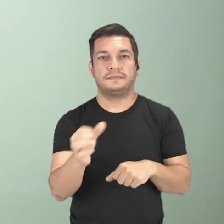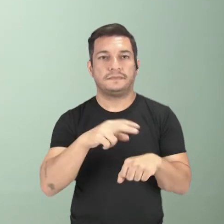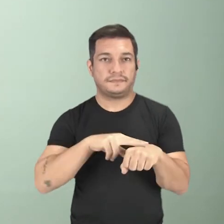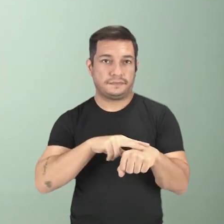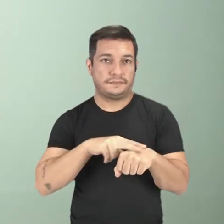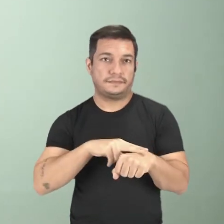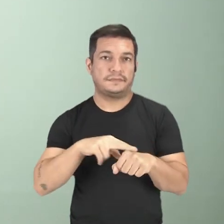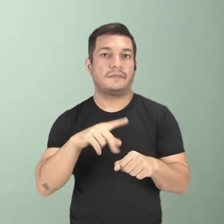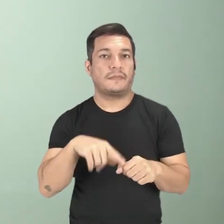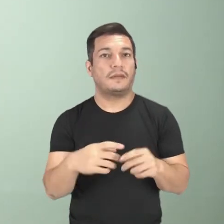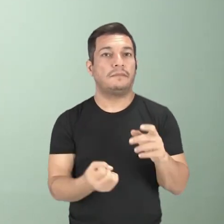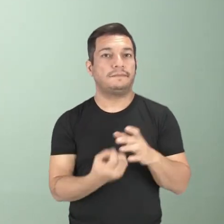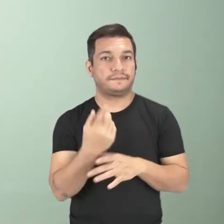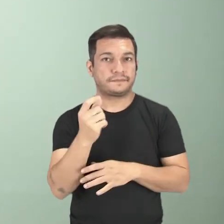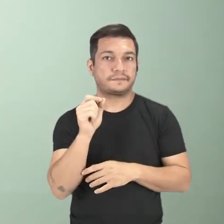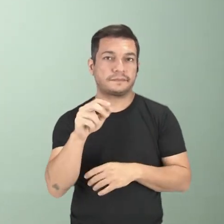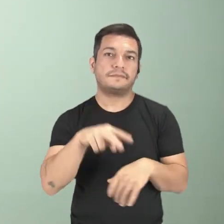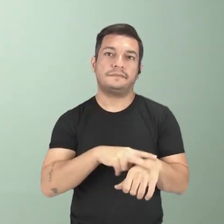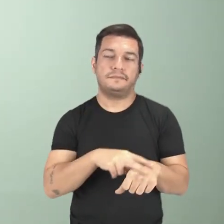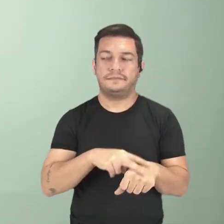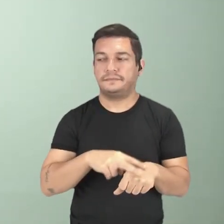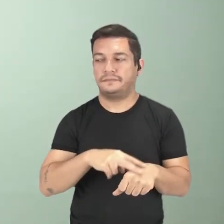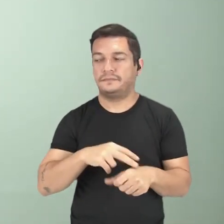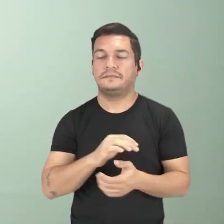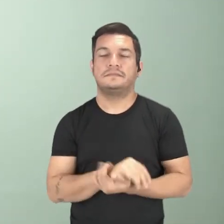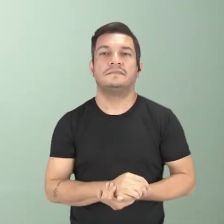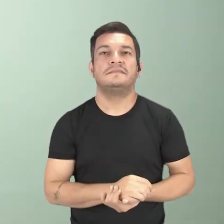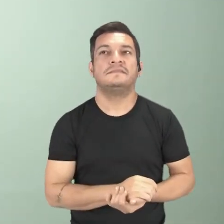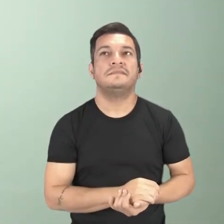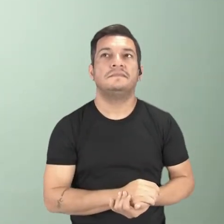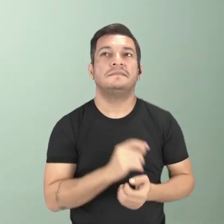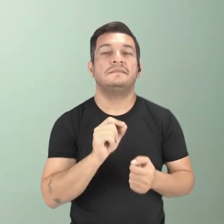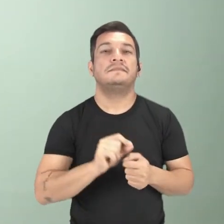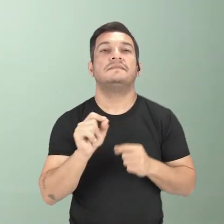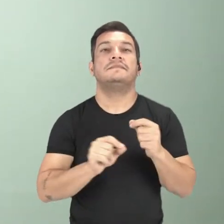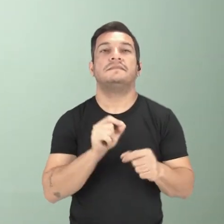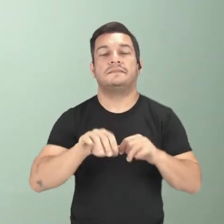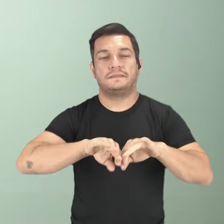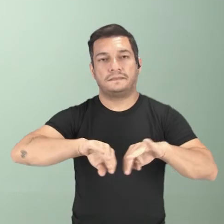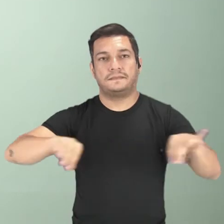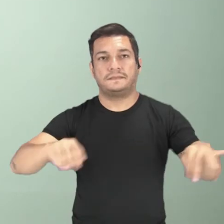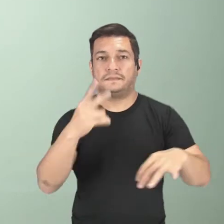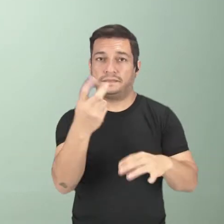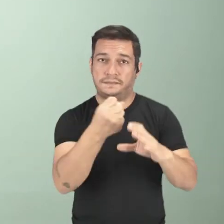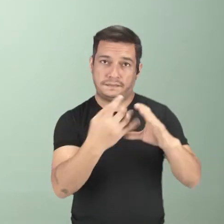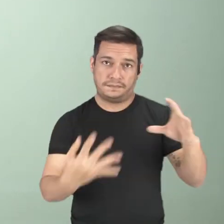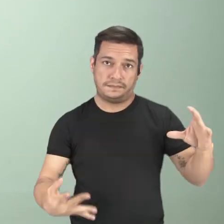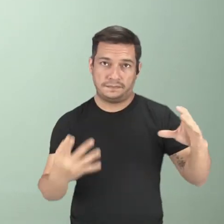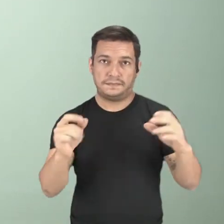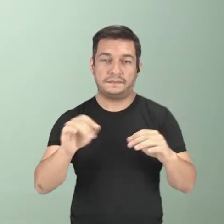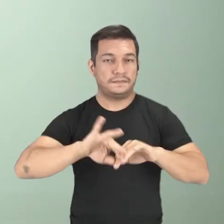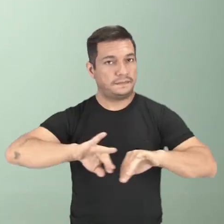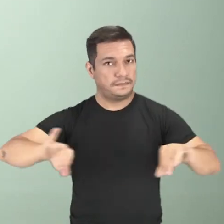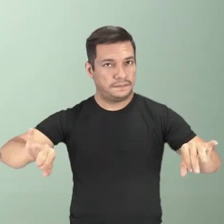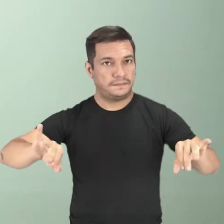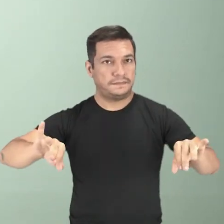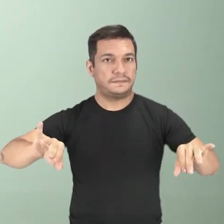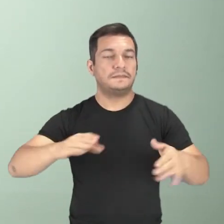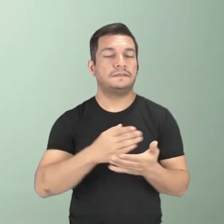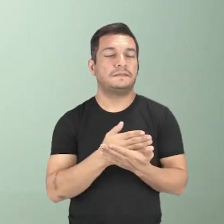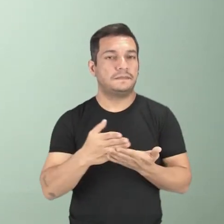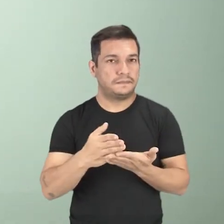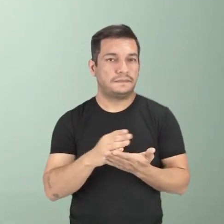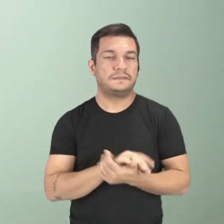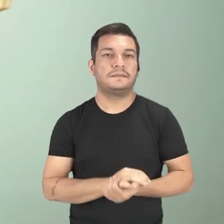que eram produzidas fossem verdes. O que ele fez aí? Ó? Ele separou duas características distintas